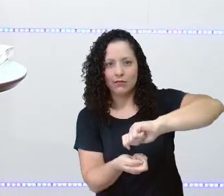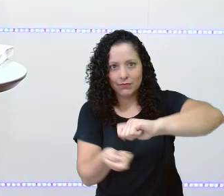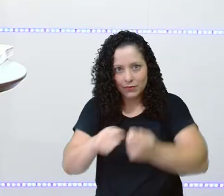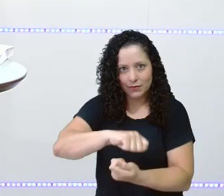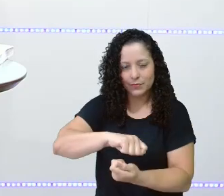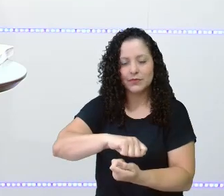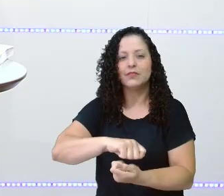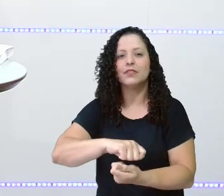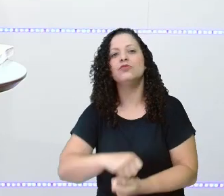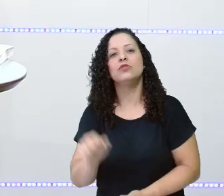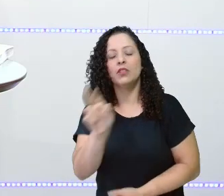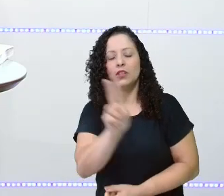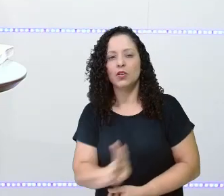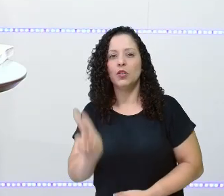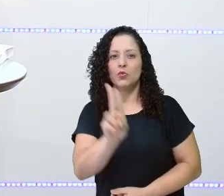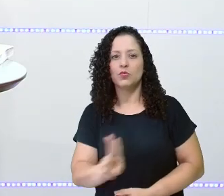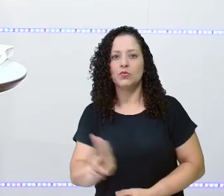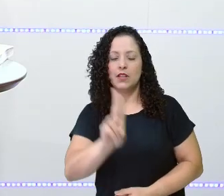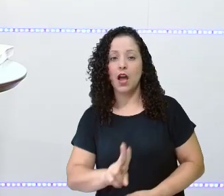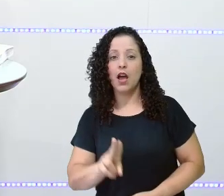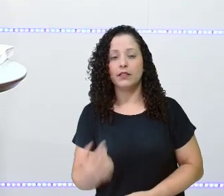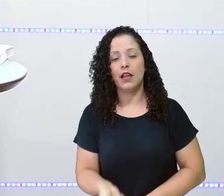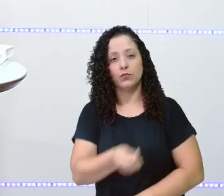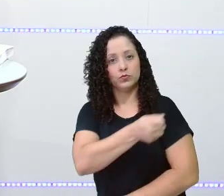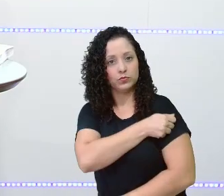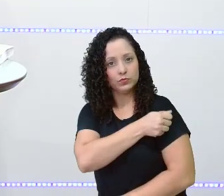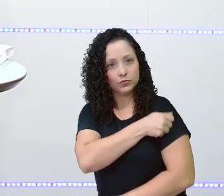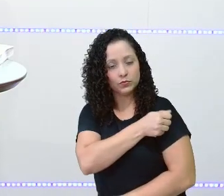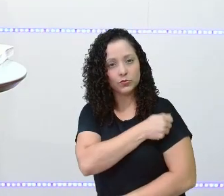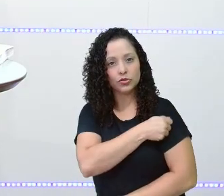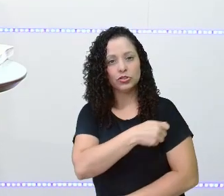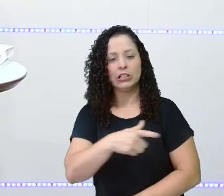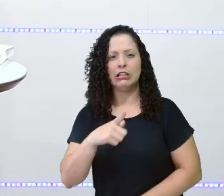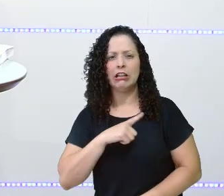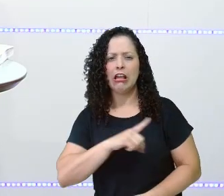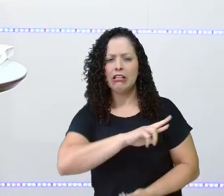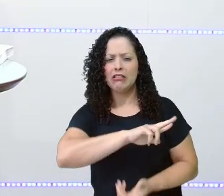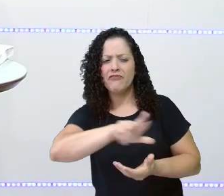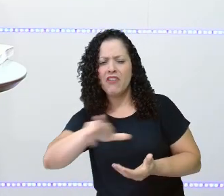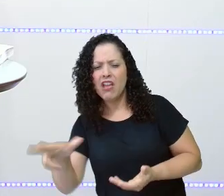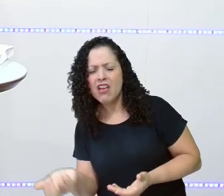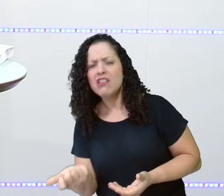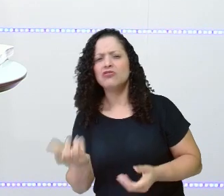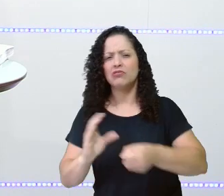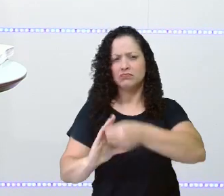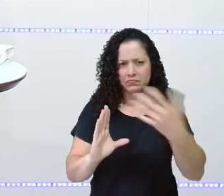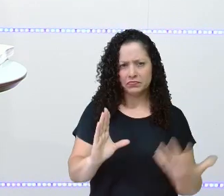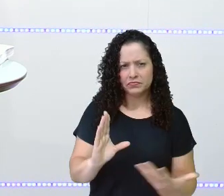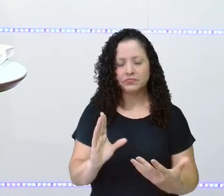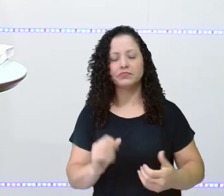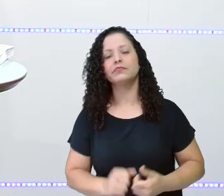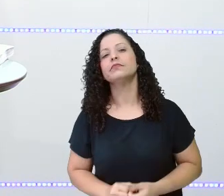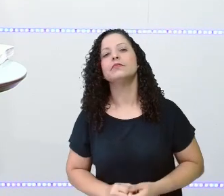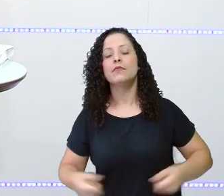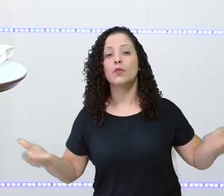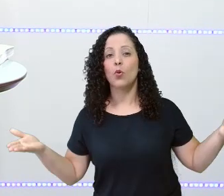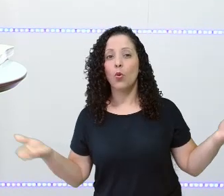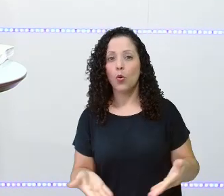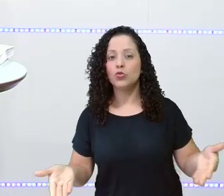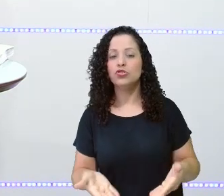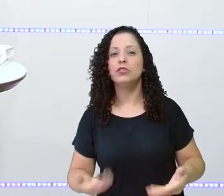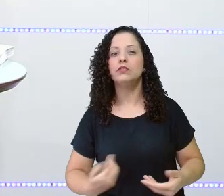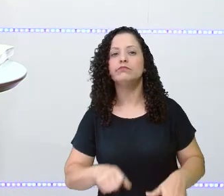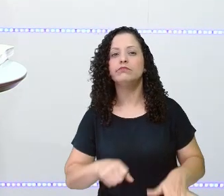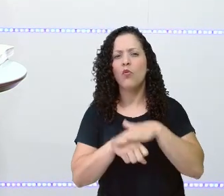didáticos que a gente vai utilizar com os estudantes a partir das diferentes necessidades que ele apresentar. Hoje a gente vai